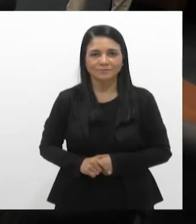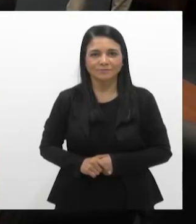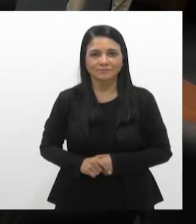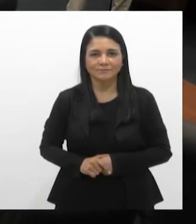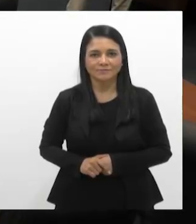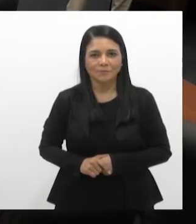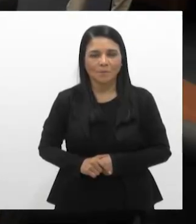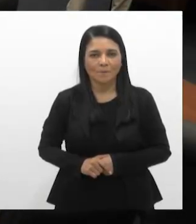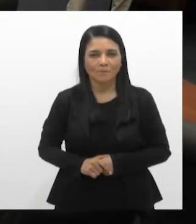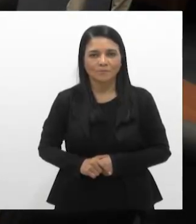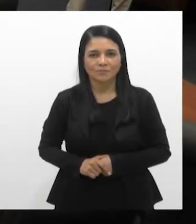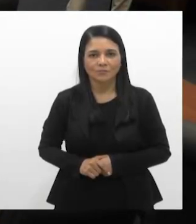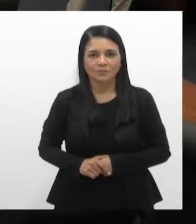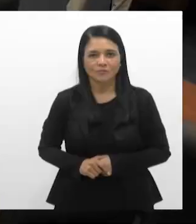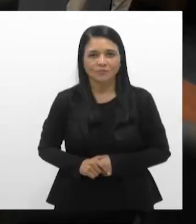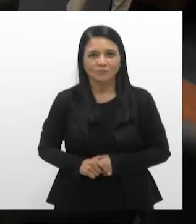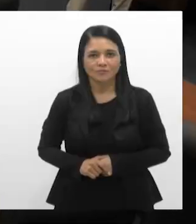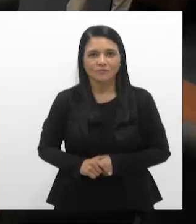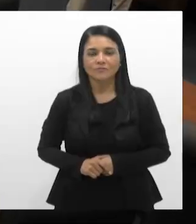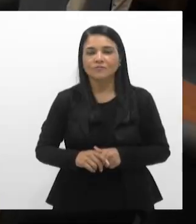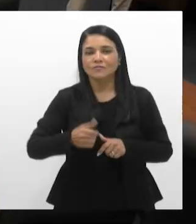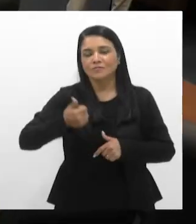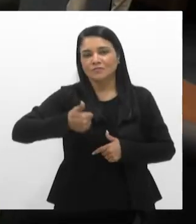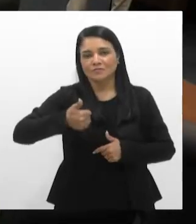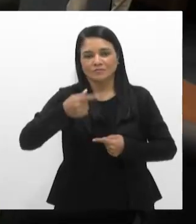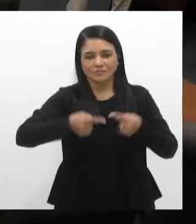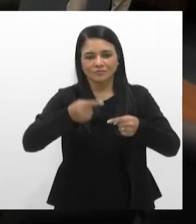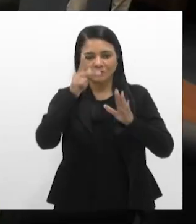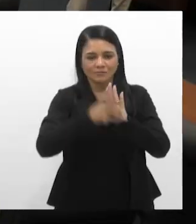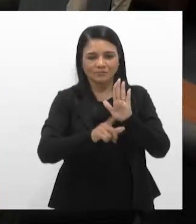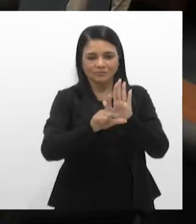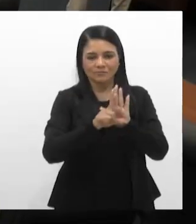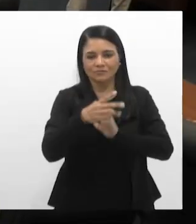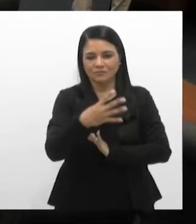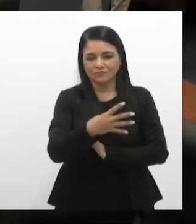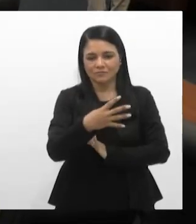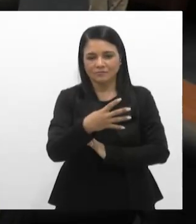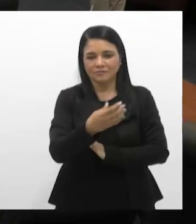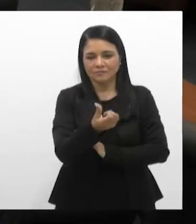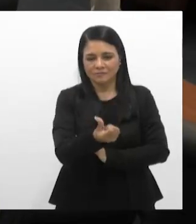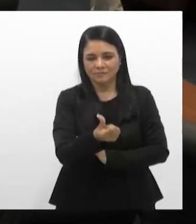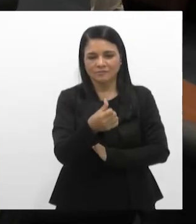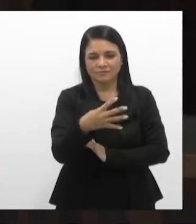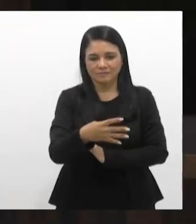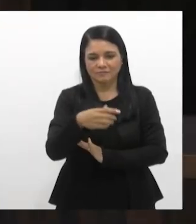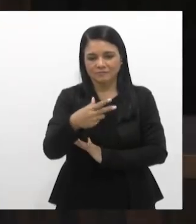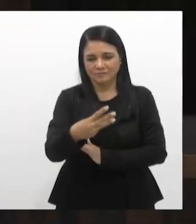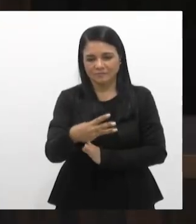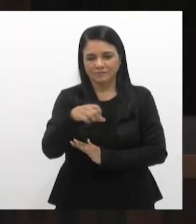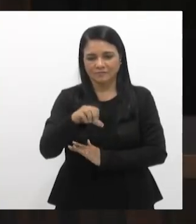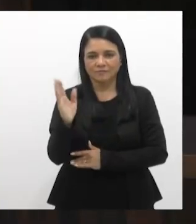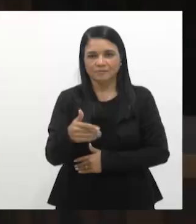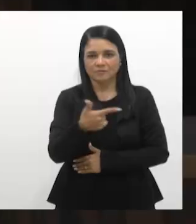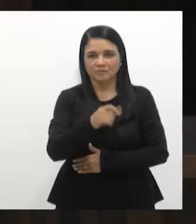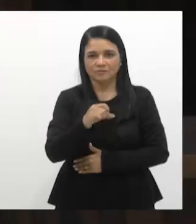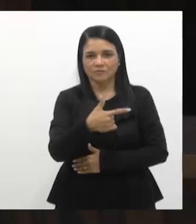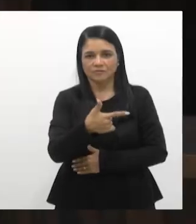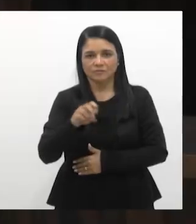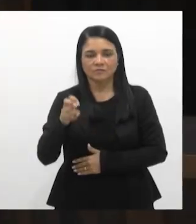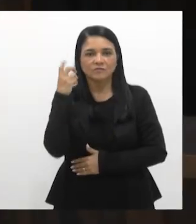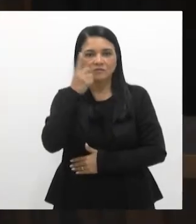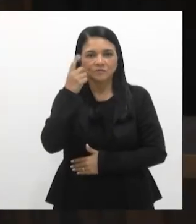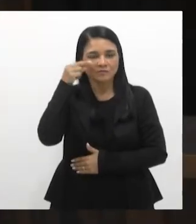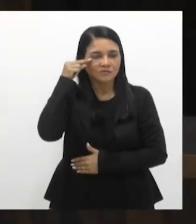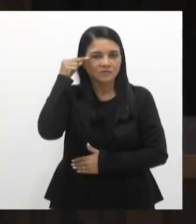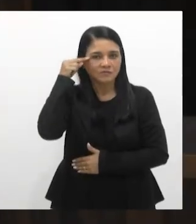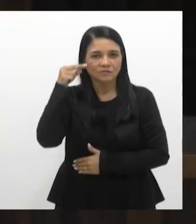Entendi. Em primeira discussão, projeto de lei número 6.439 de 2025, de autoria da deputada Tia Ju,